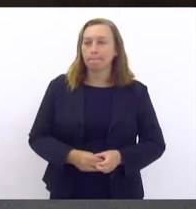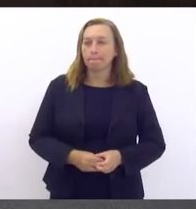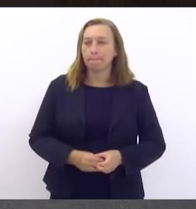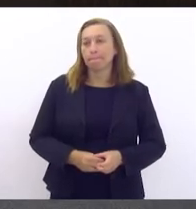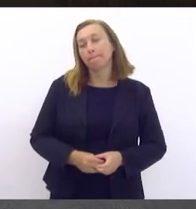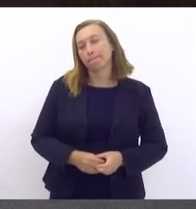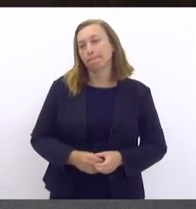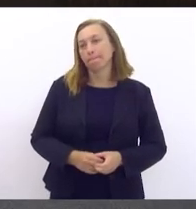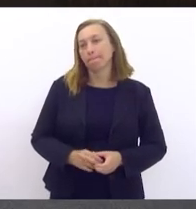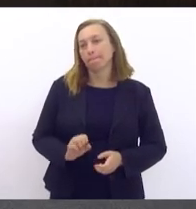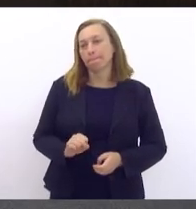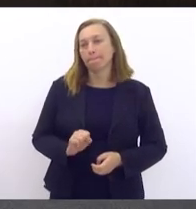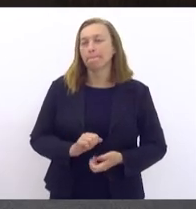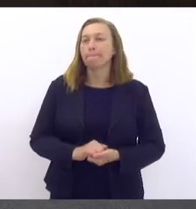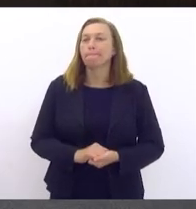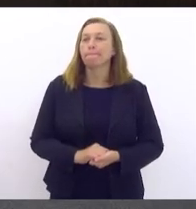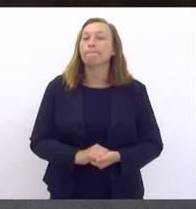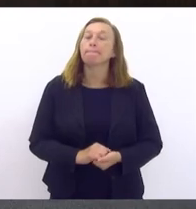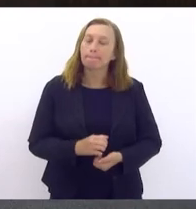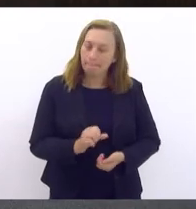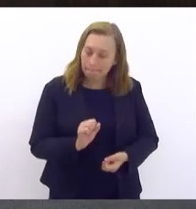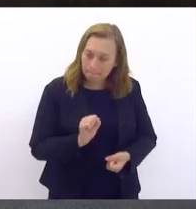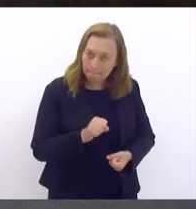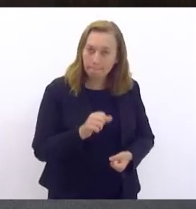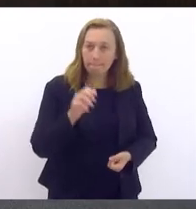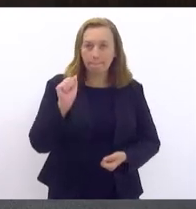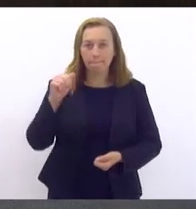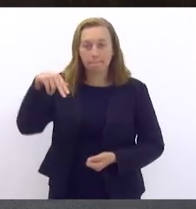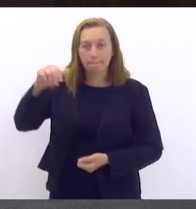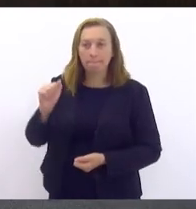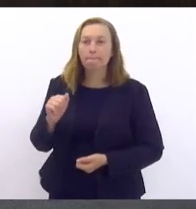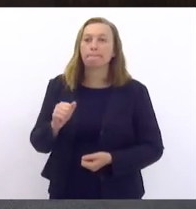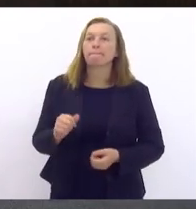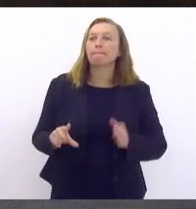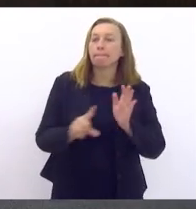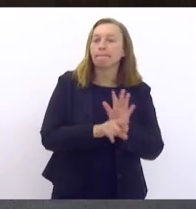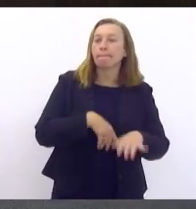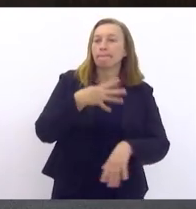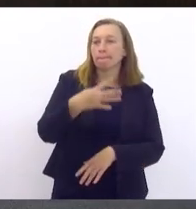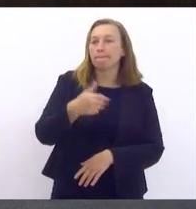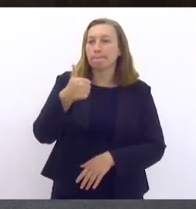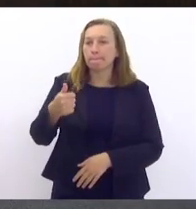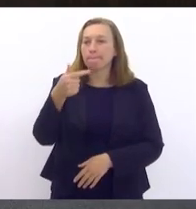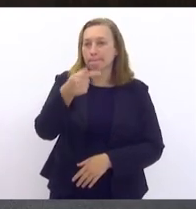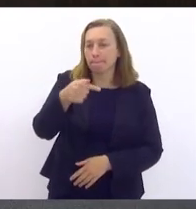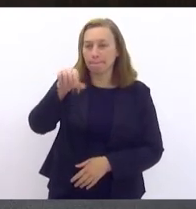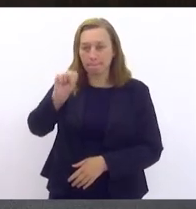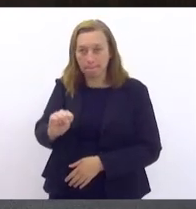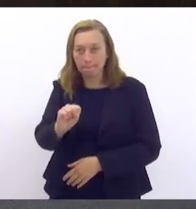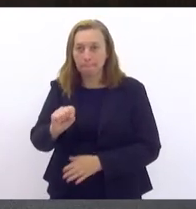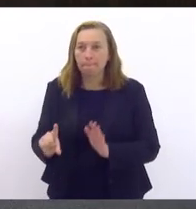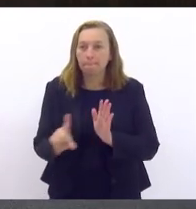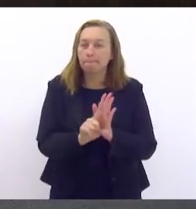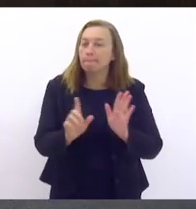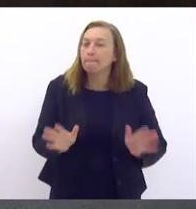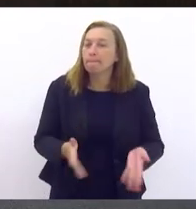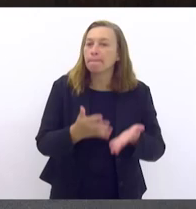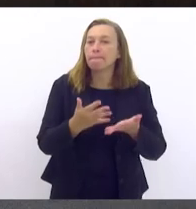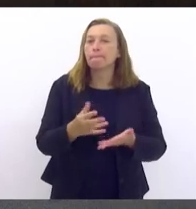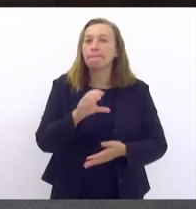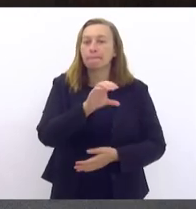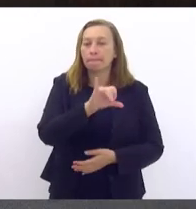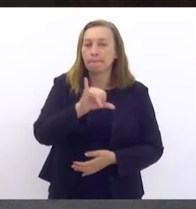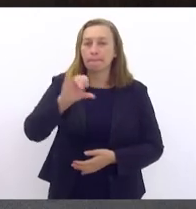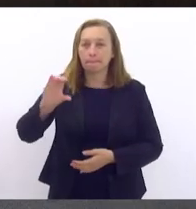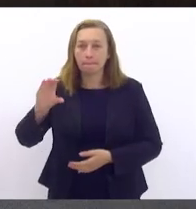tá tá ainda ali 4178 é uma lei de incentivo de